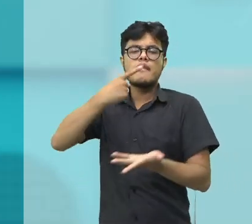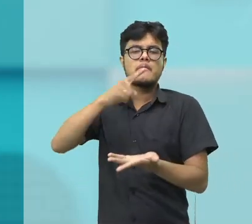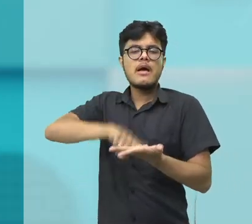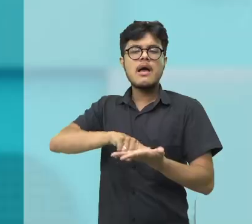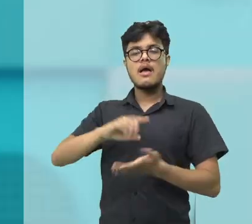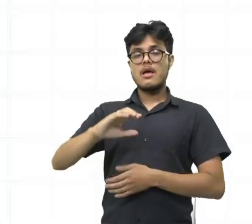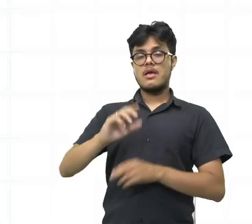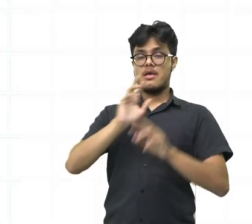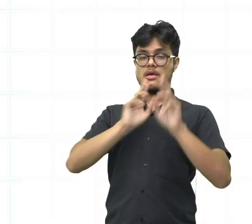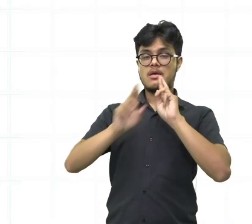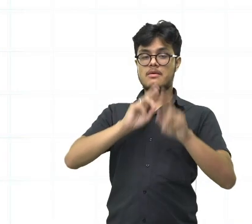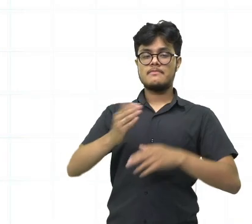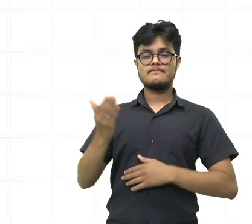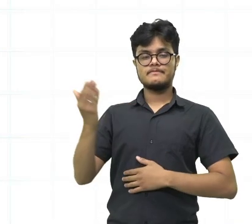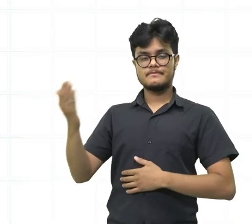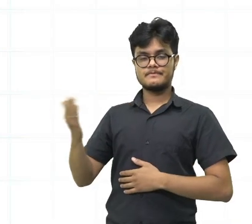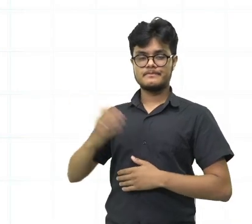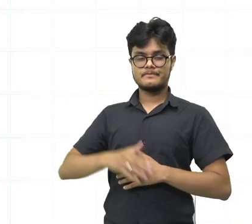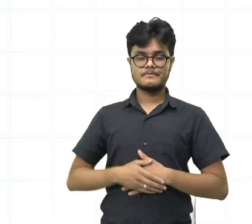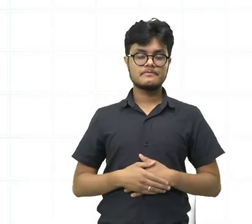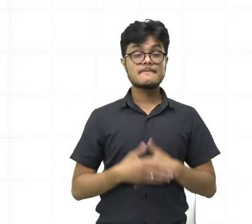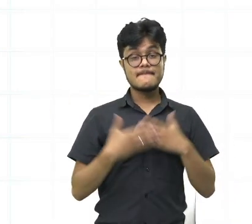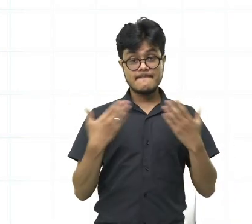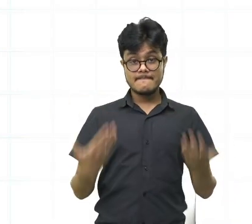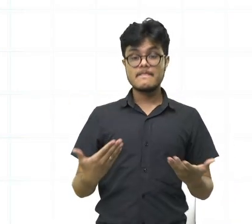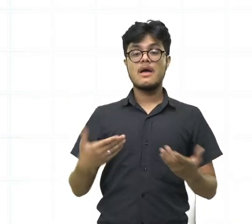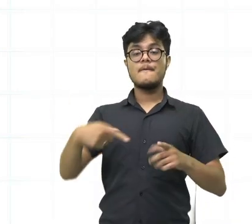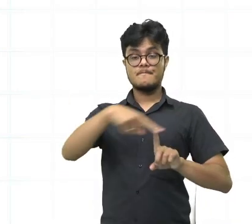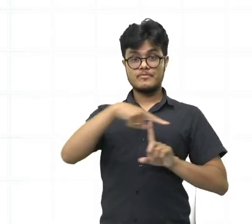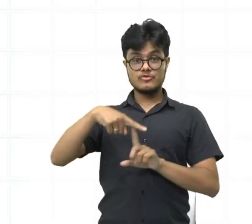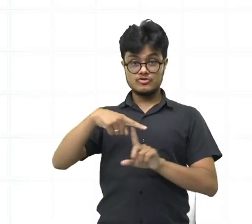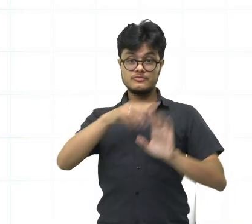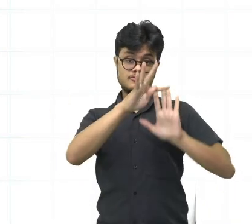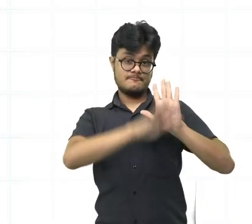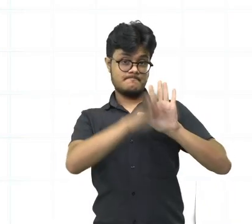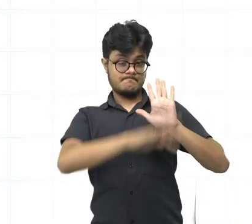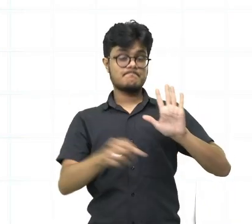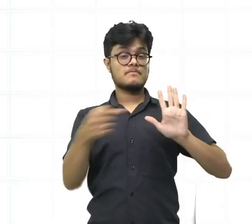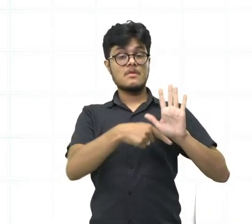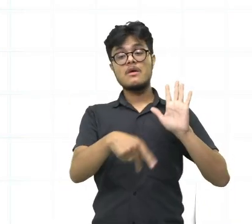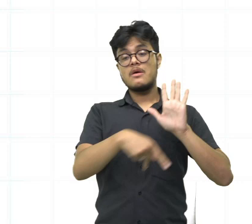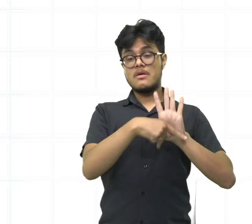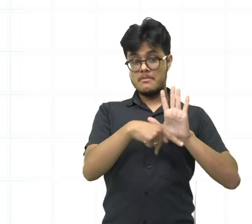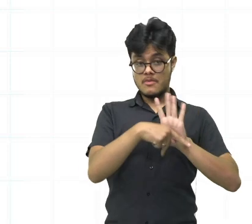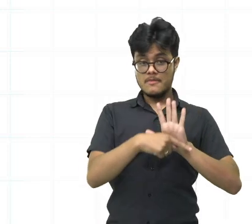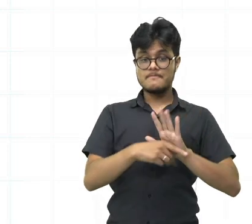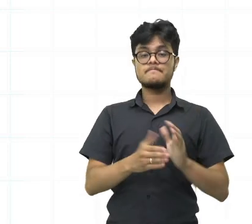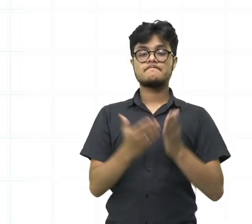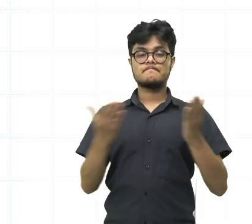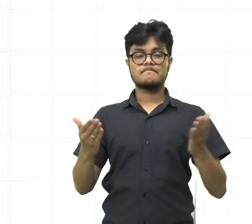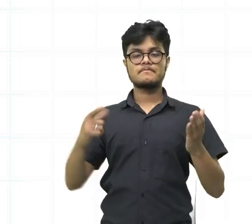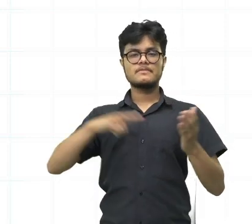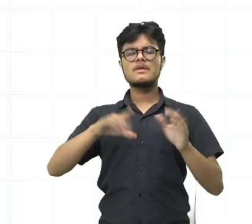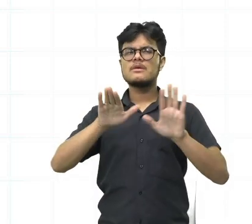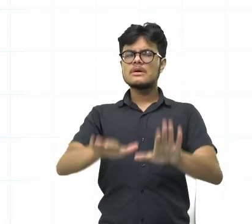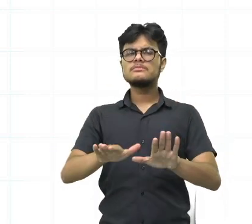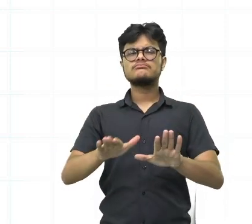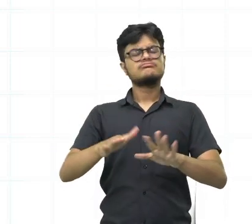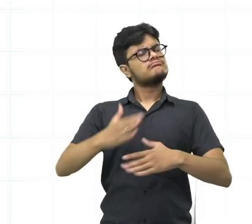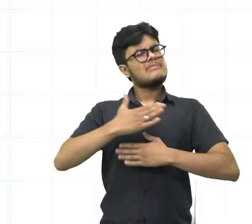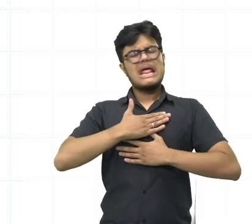reclamação? Vejam só. Carta de reclamação é um gênero textual que expressa uma